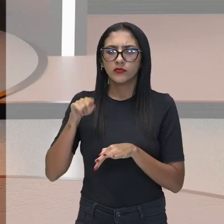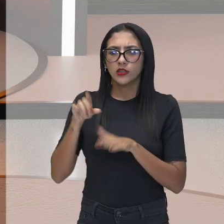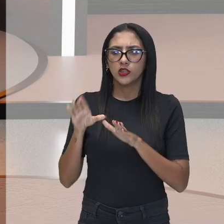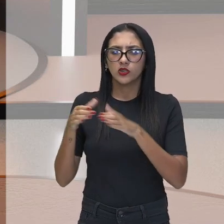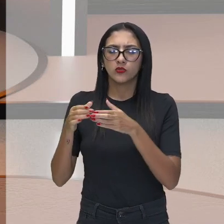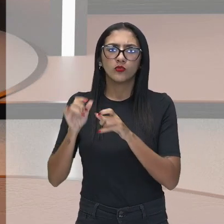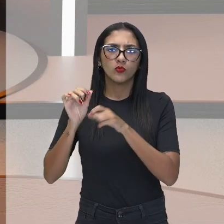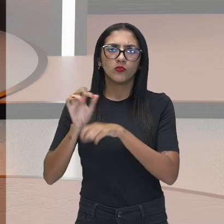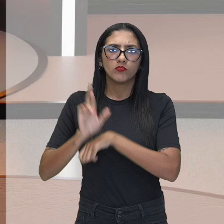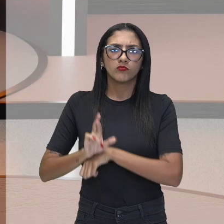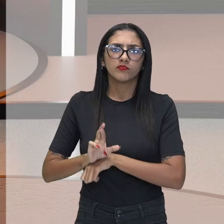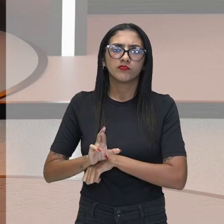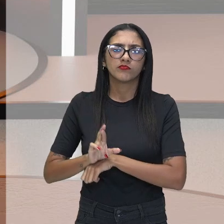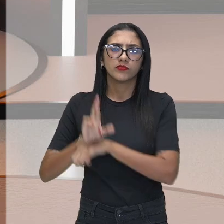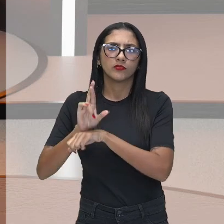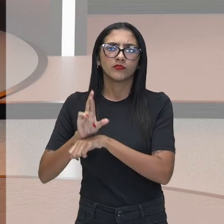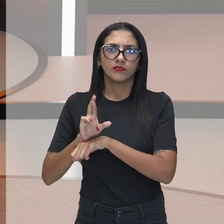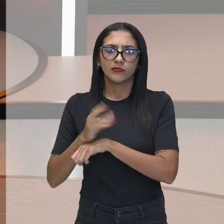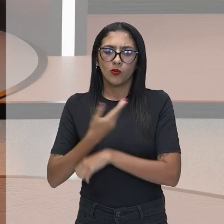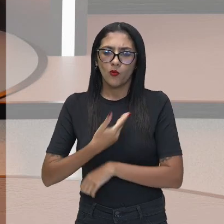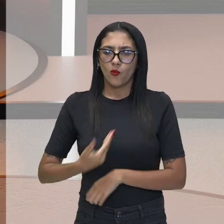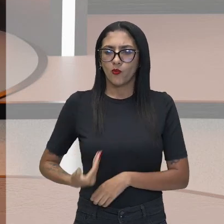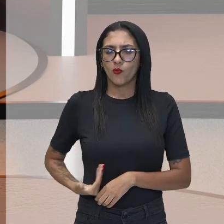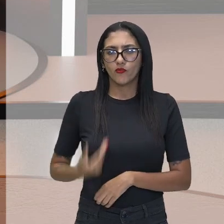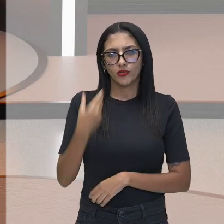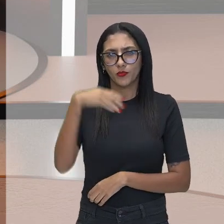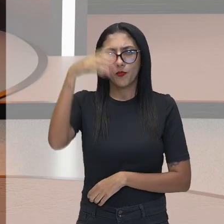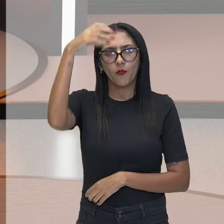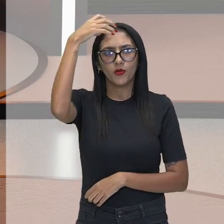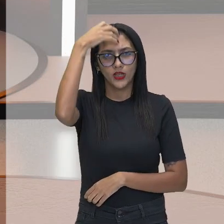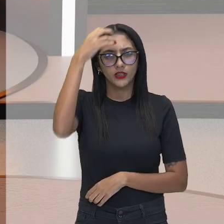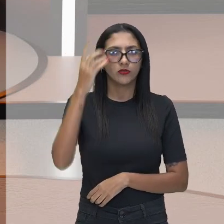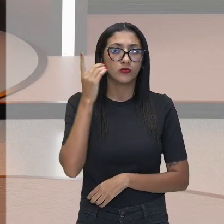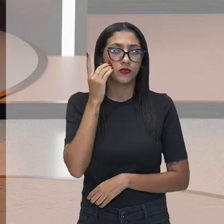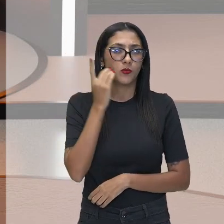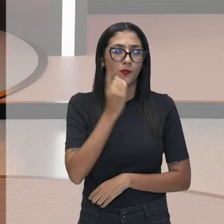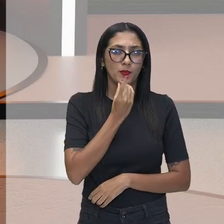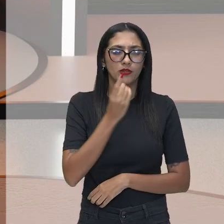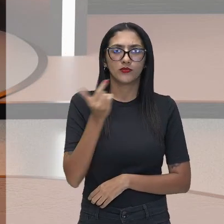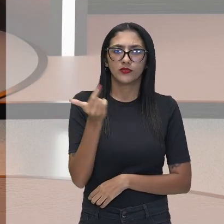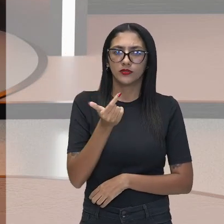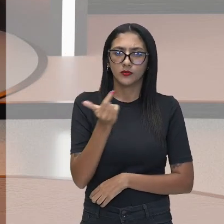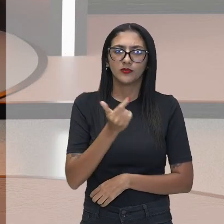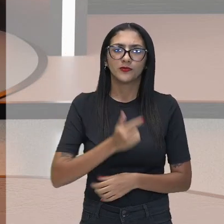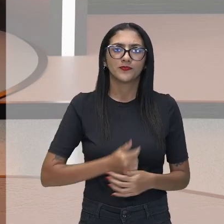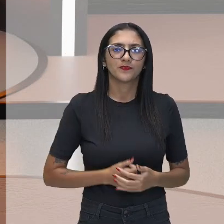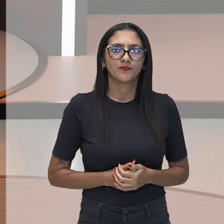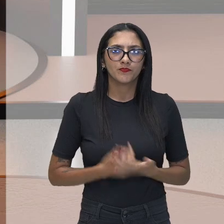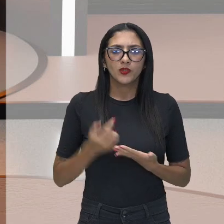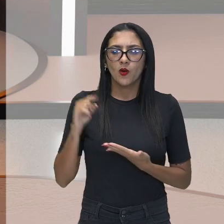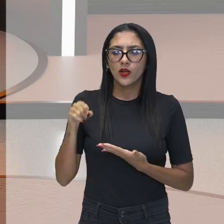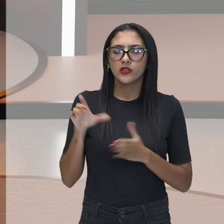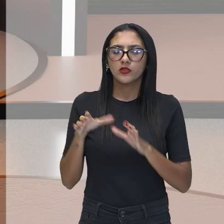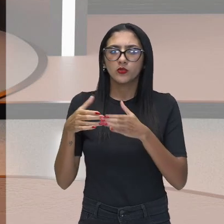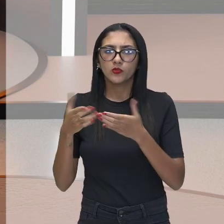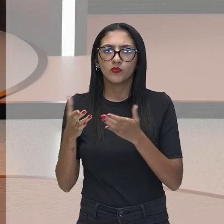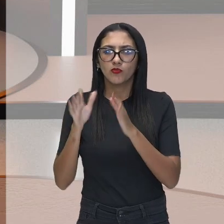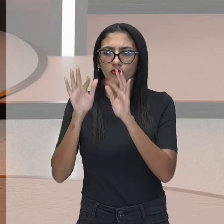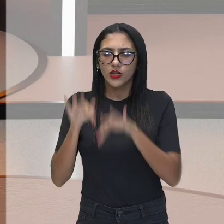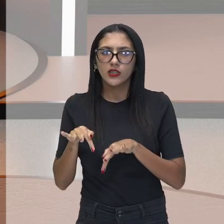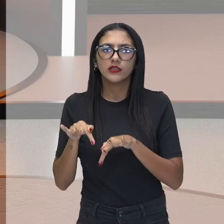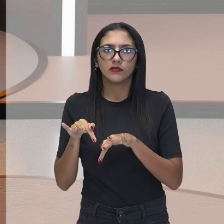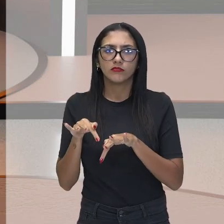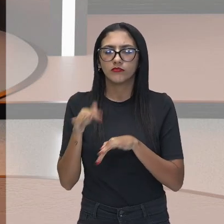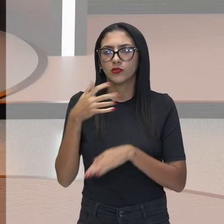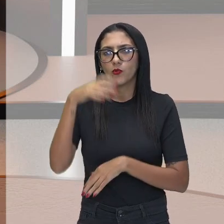Do governo, nesse momento aí, monárquico de Dom Pedro II. Então, a monarquia cai. Lembra que